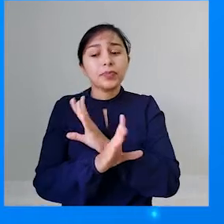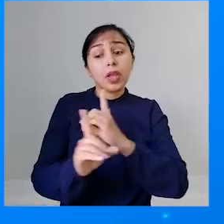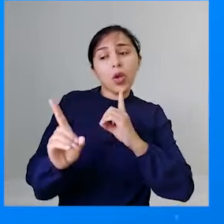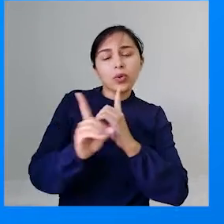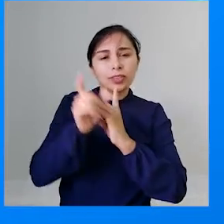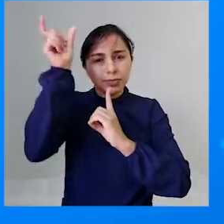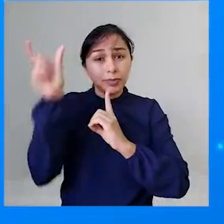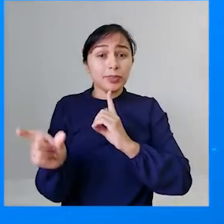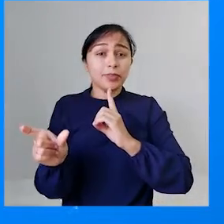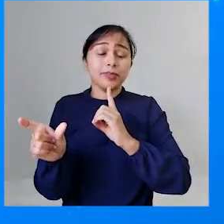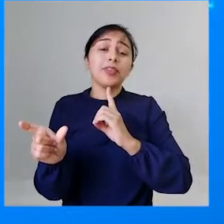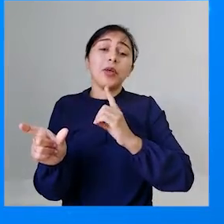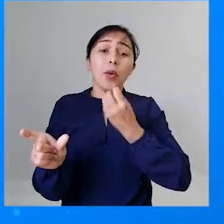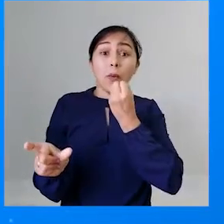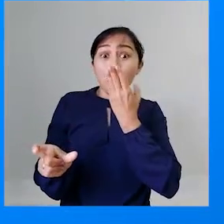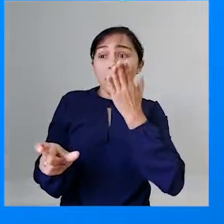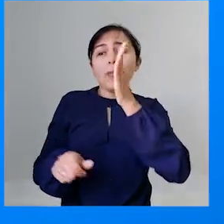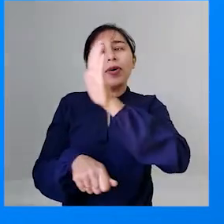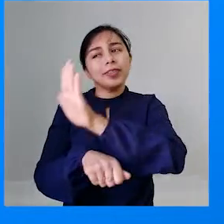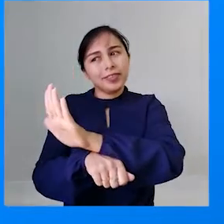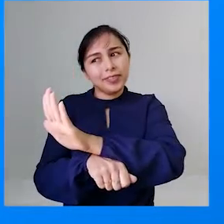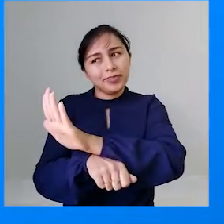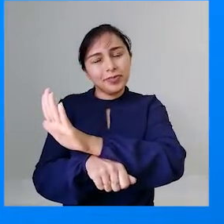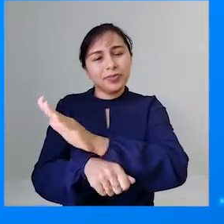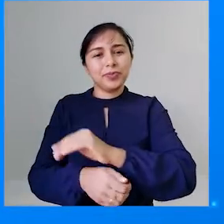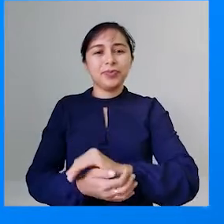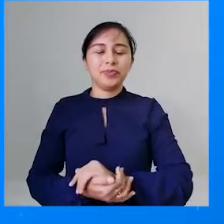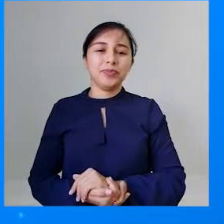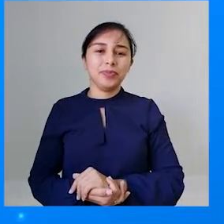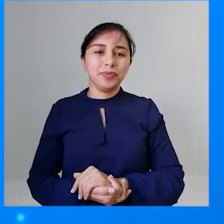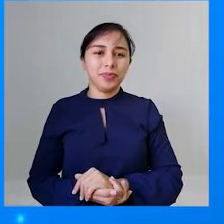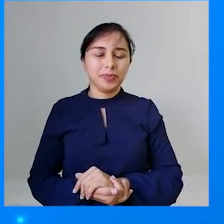cumprimenta as pessoas com boa tarde